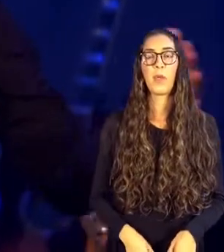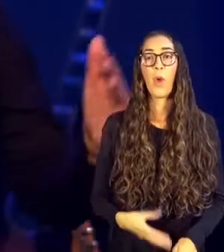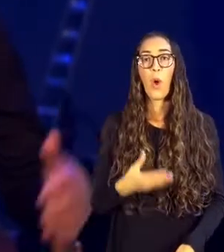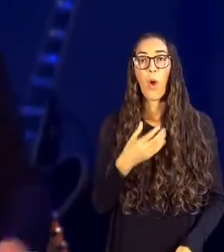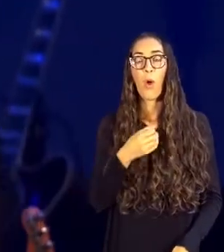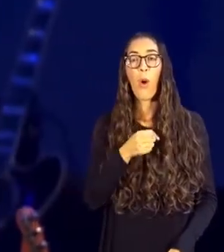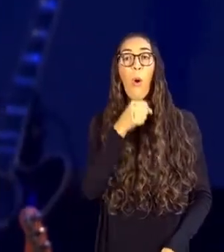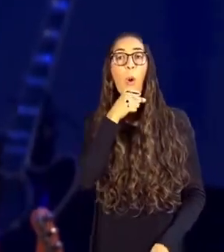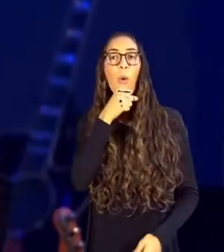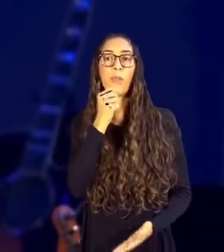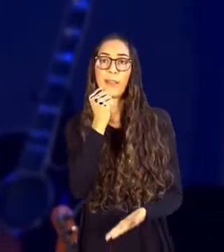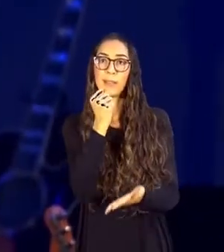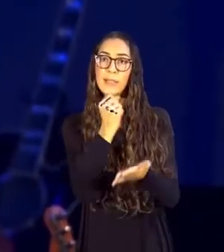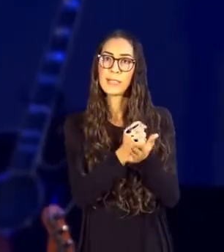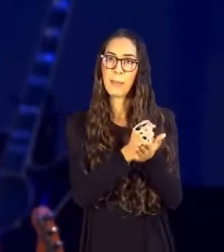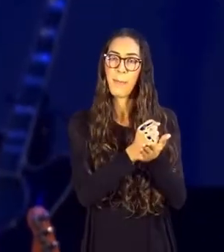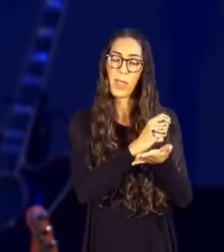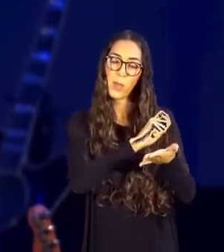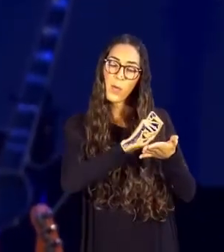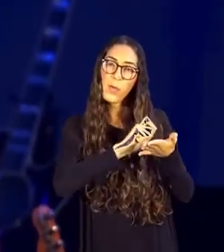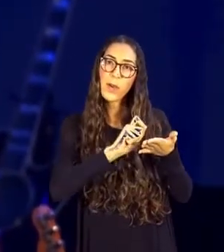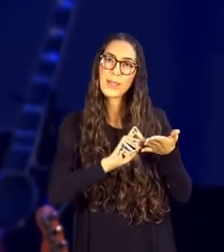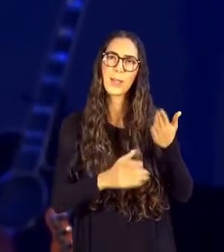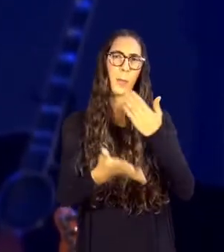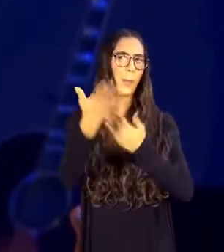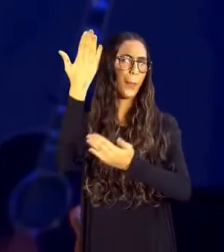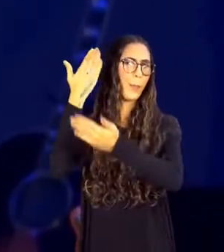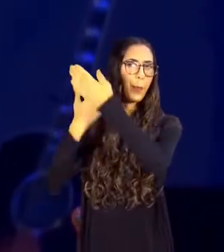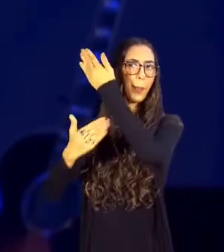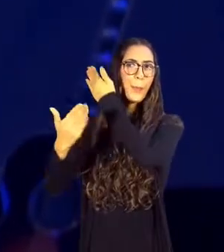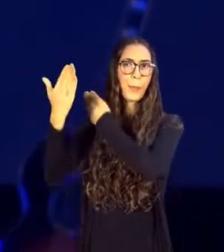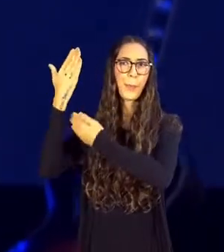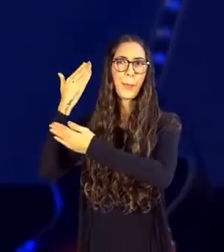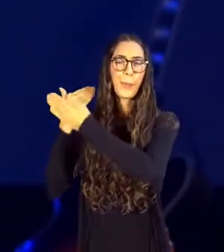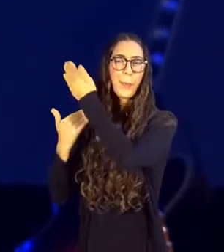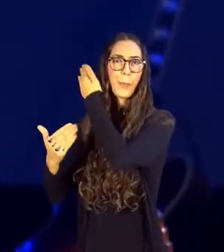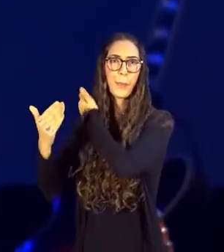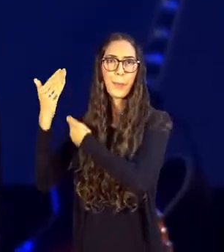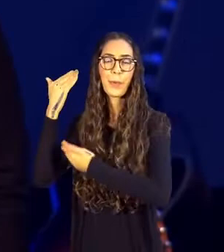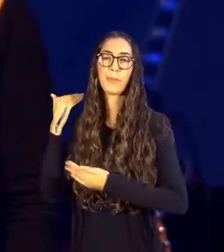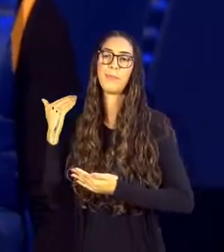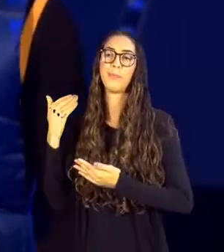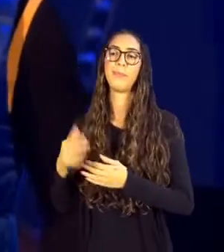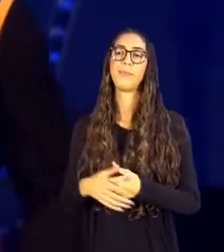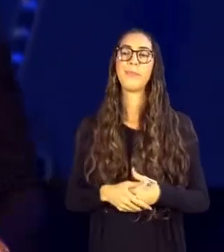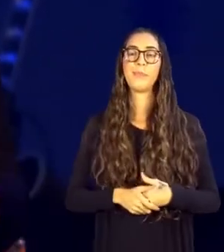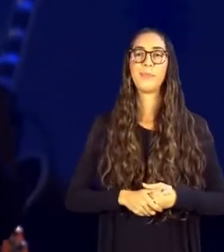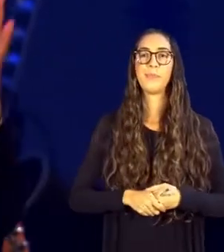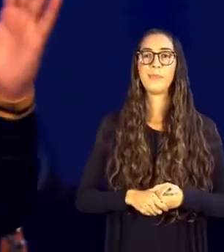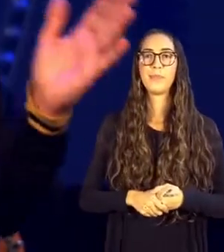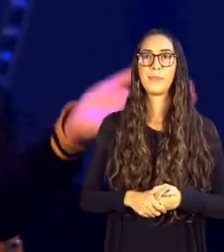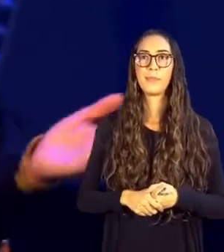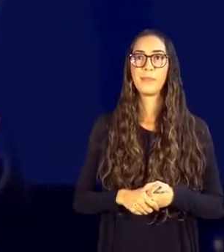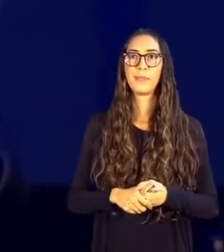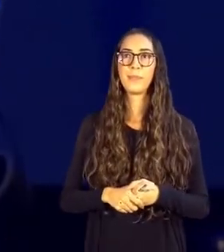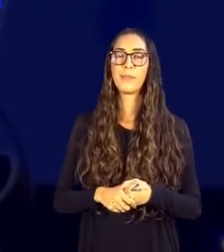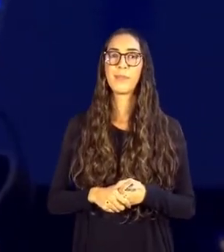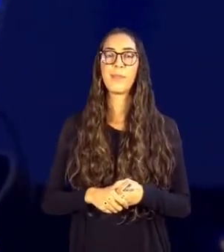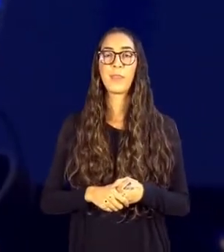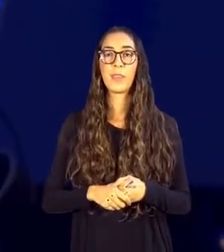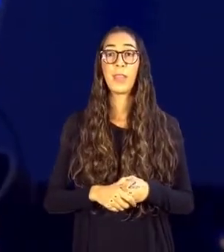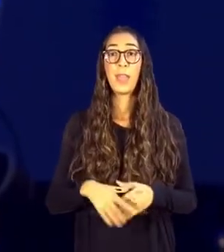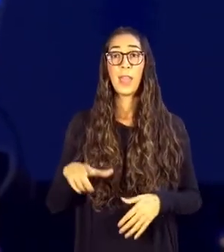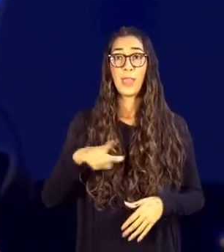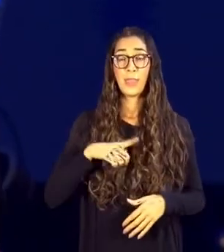num período de 1.100 anos. E nesse período de 1.100 anos, nos 39 livros do